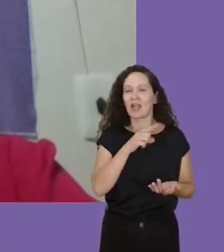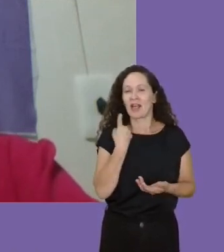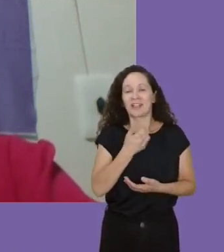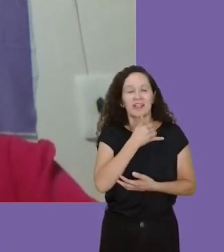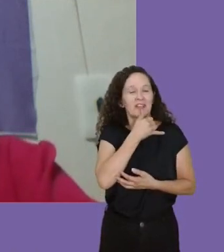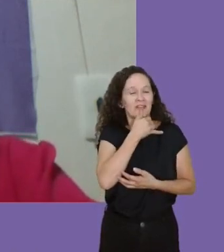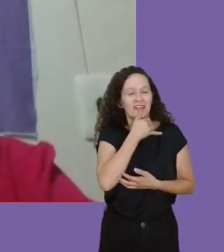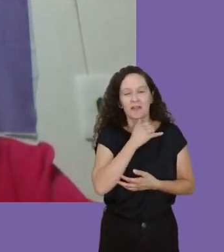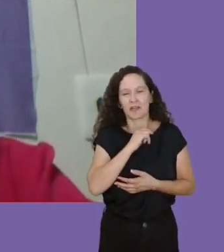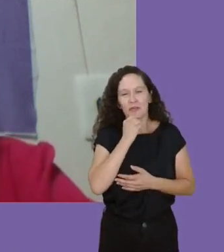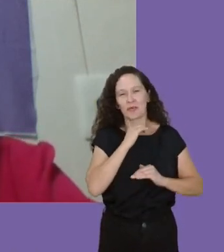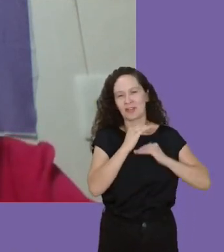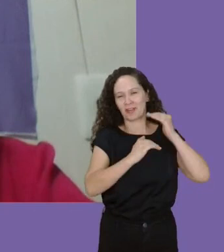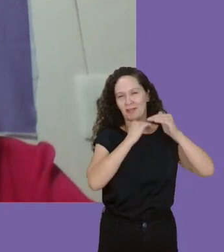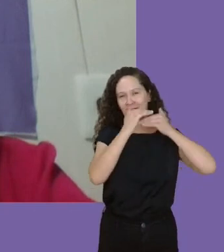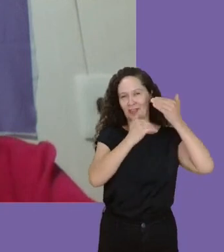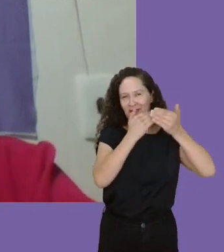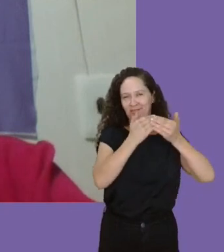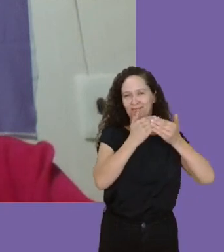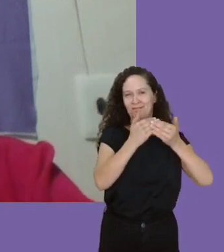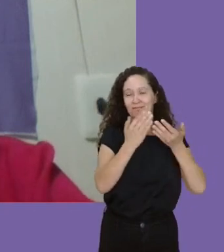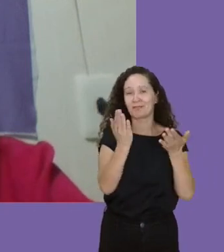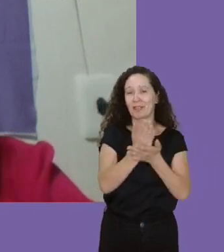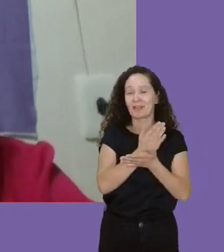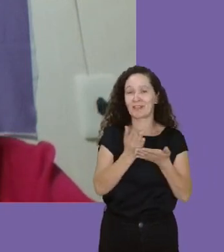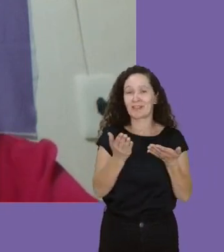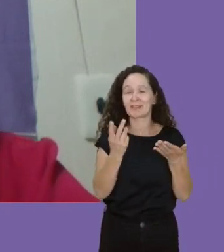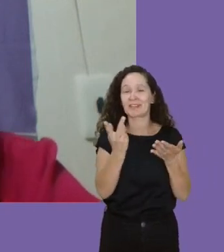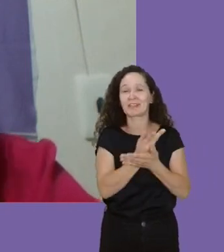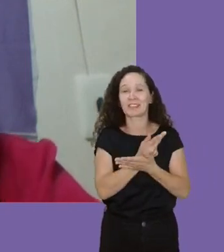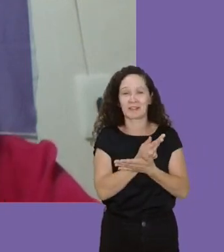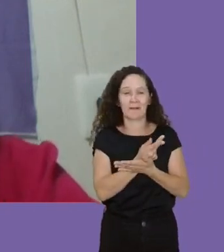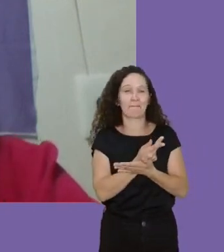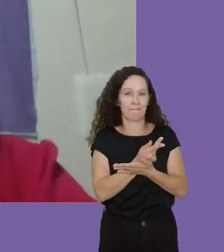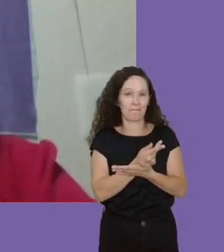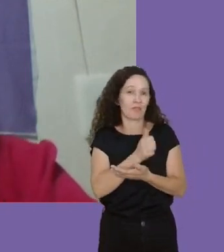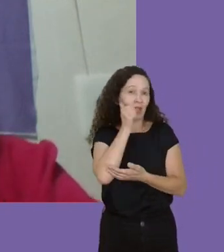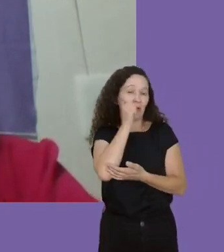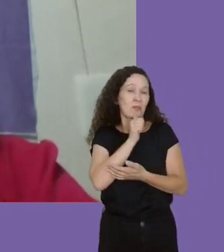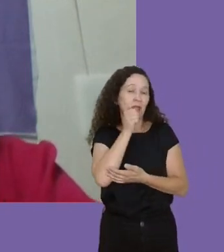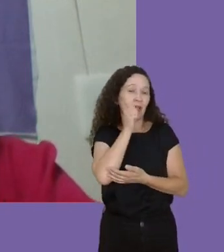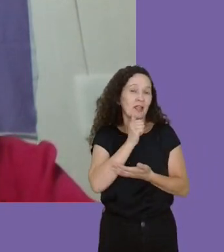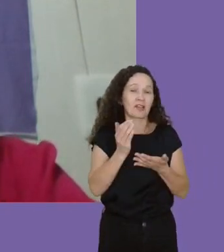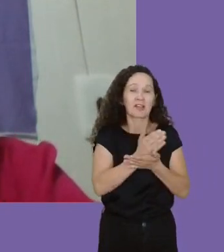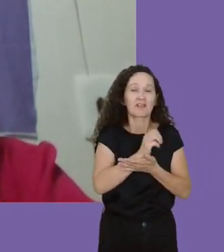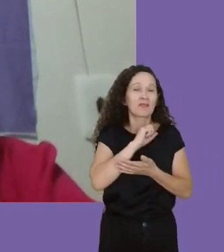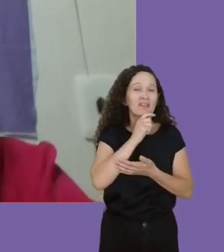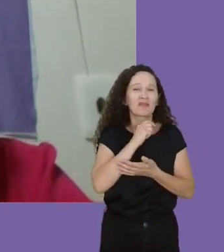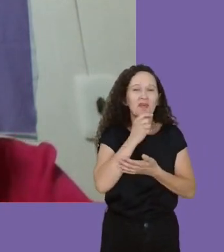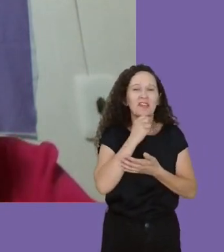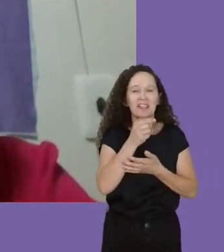fazer avançar porque muitas e muitos, né, no caso, muitas não conseguem fazer